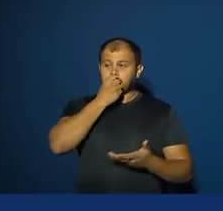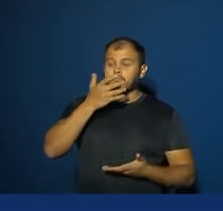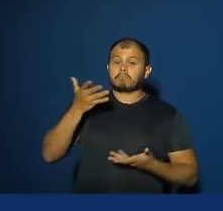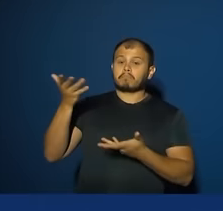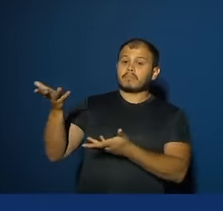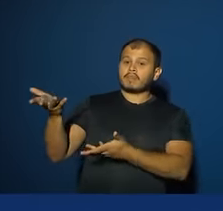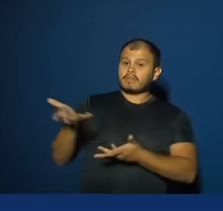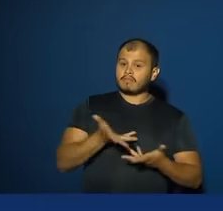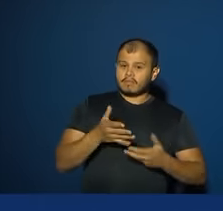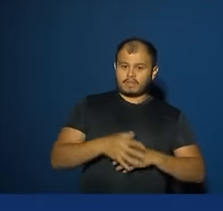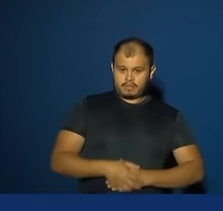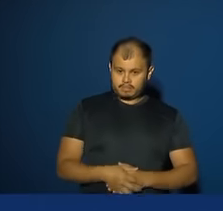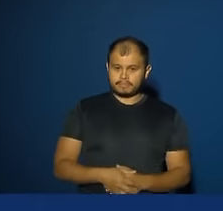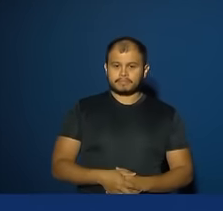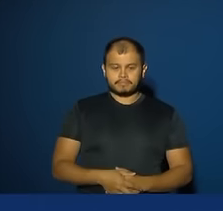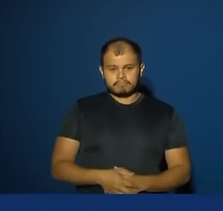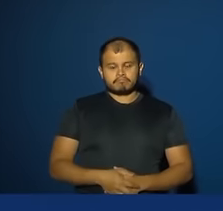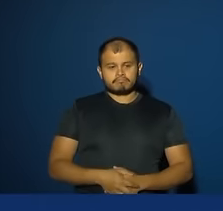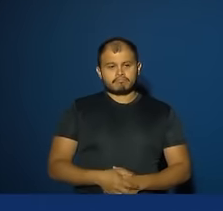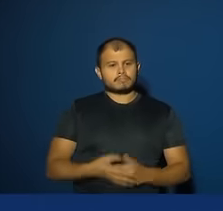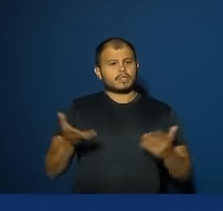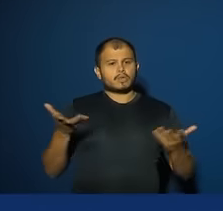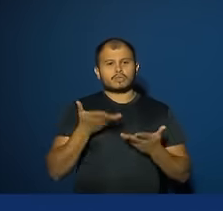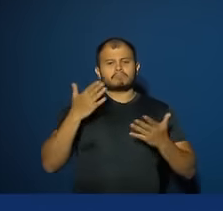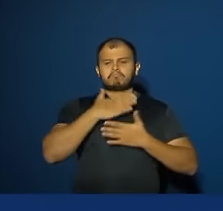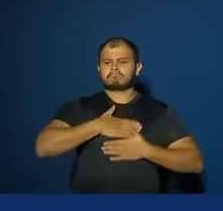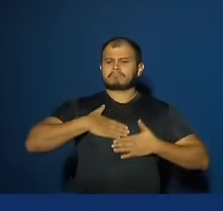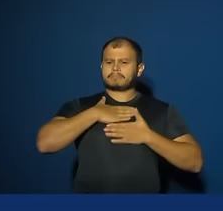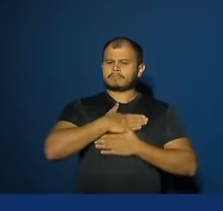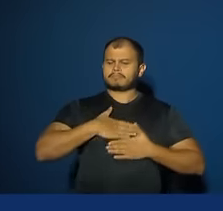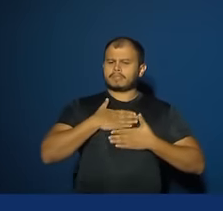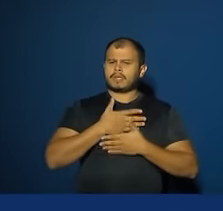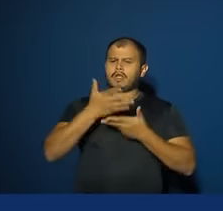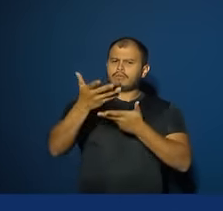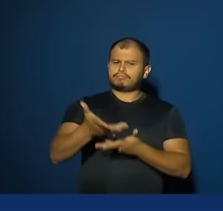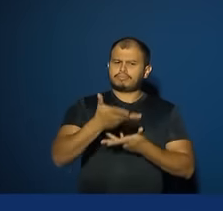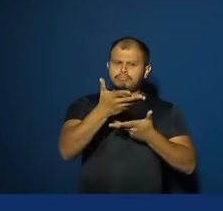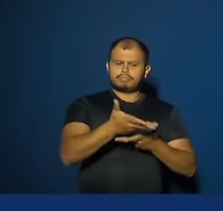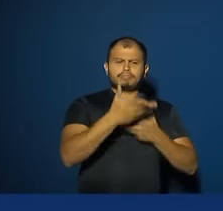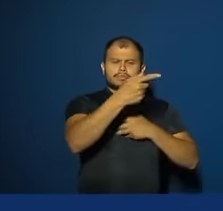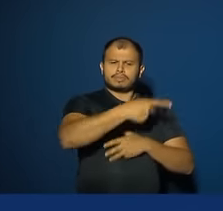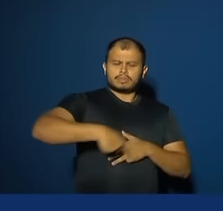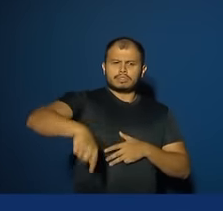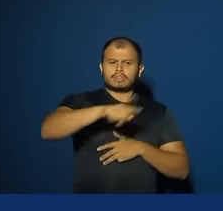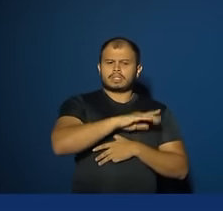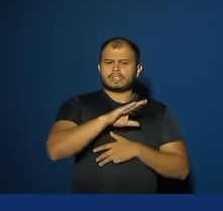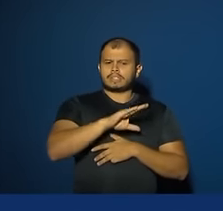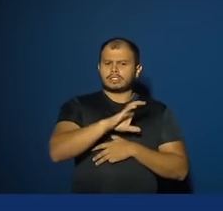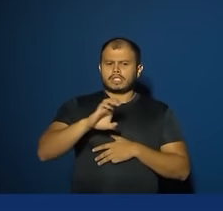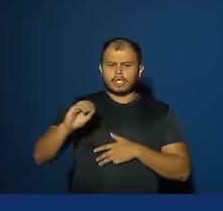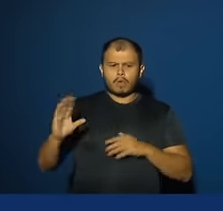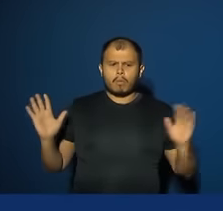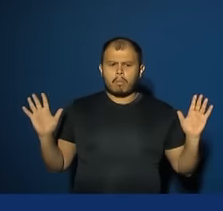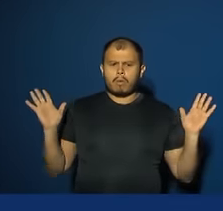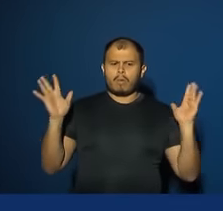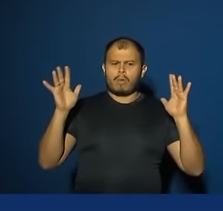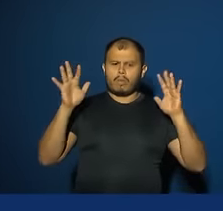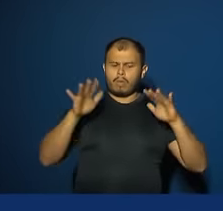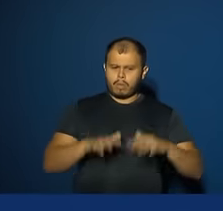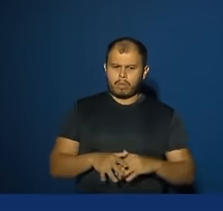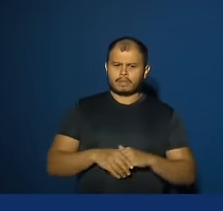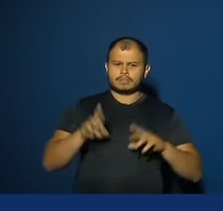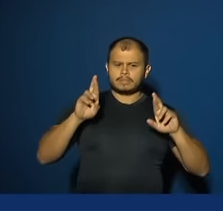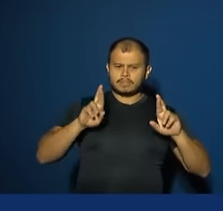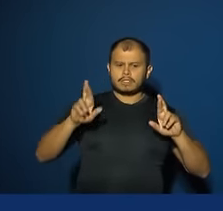bem-vindos acho que prazer recebê-los aqui mais uma CEO conference onde a gente espera promover o